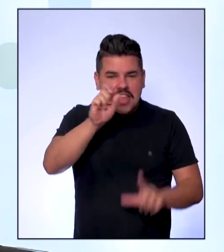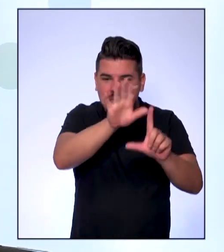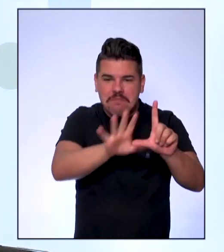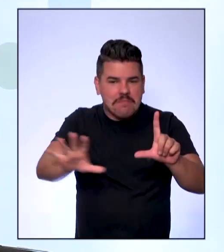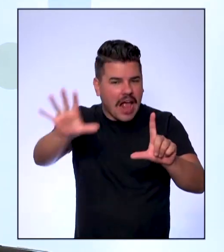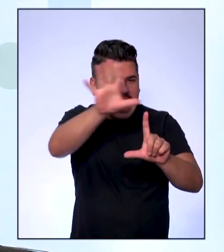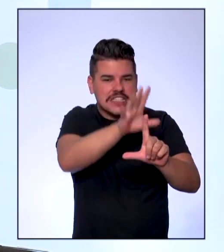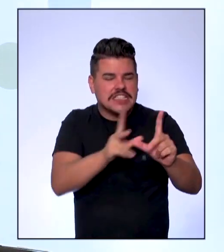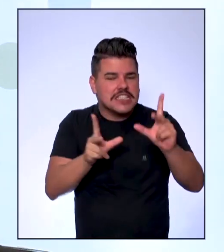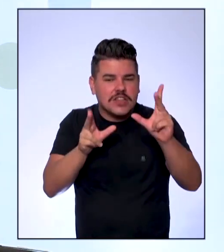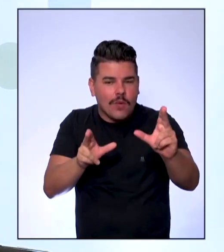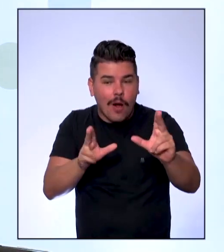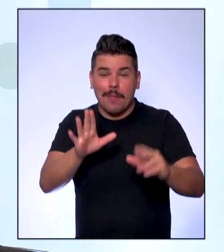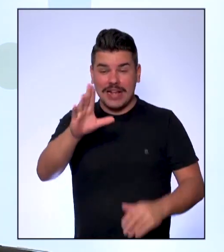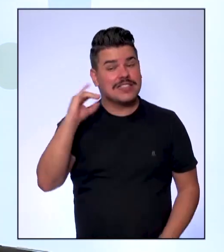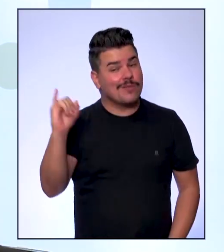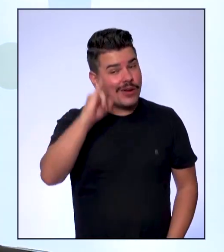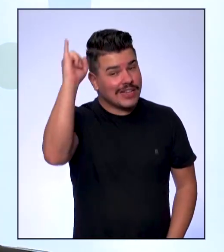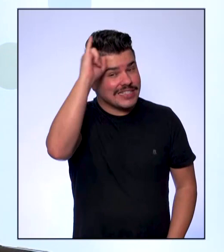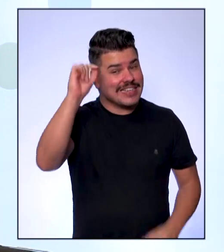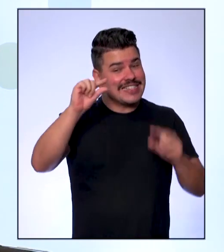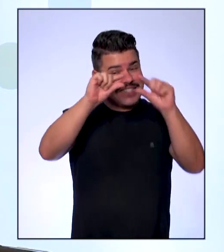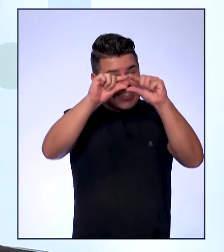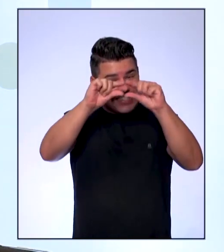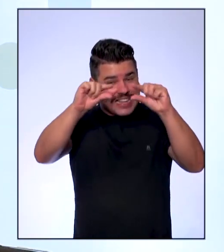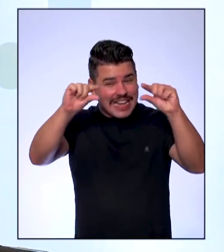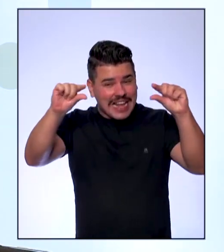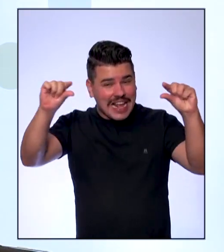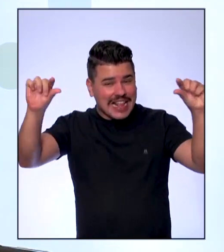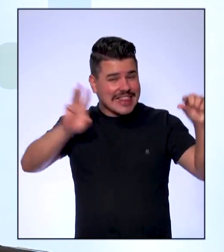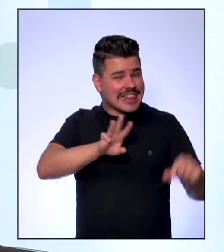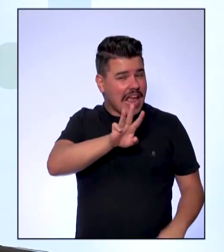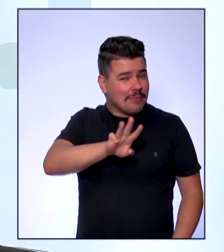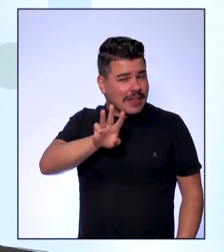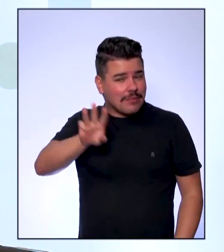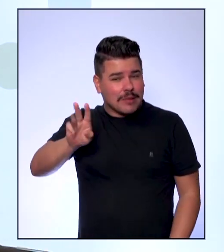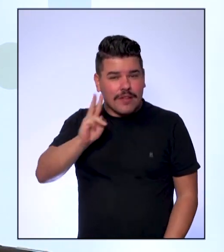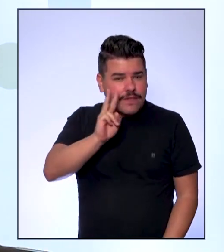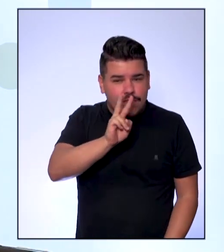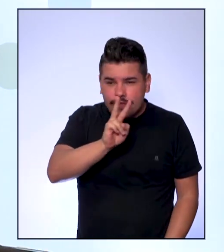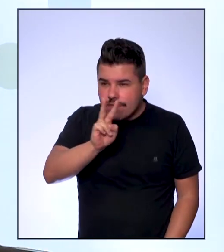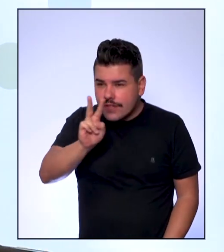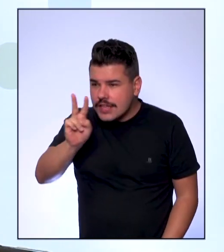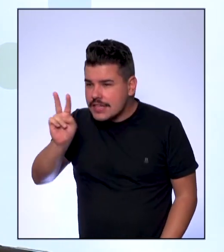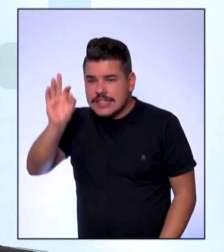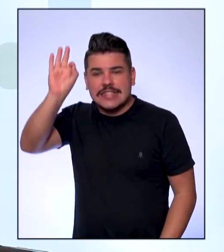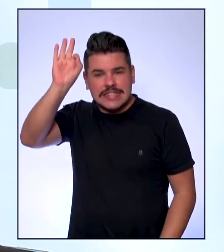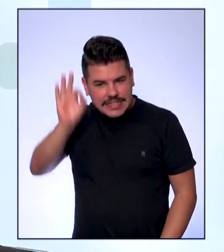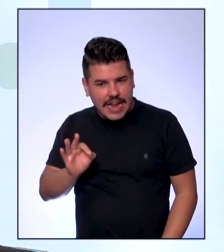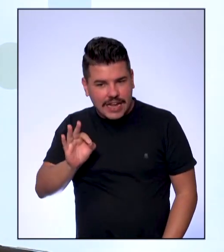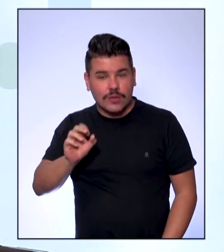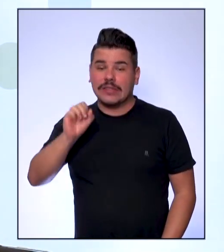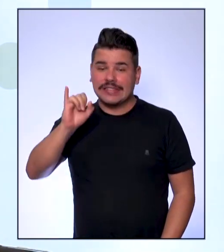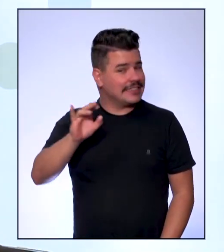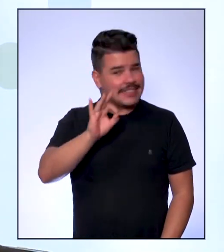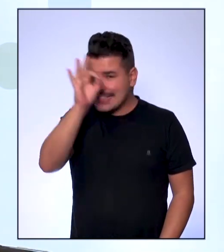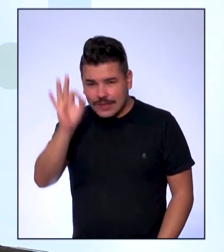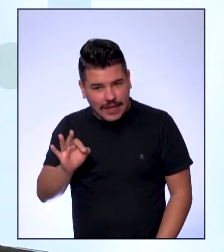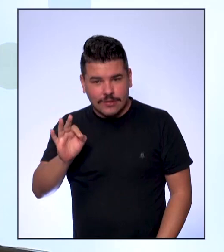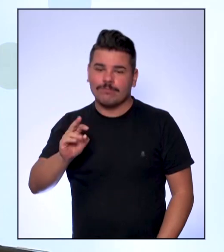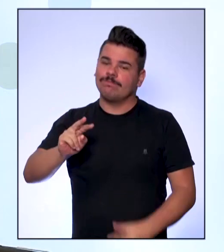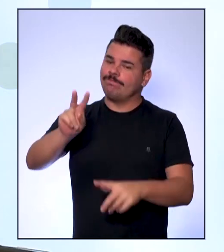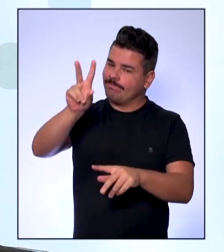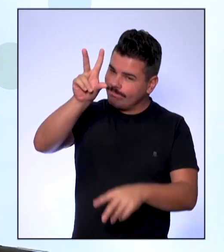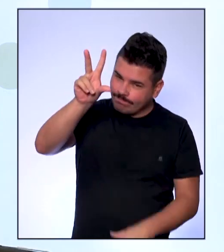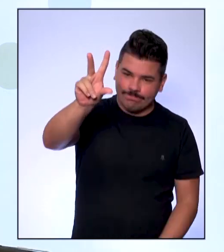lugar, ver se lá em cima está falando se é o site correto. Tá? Então, isso são os sites falsos. Tá? A